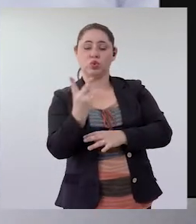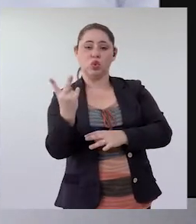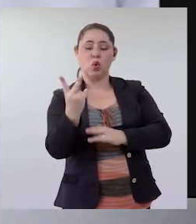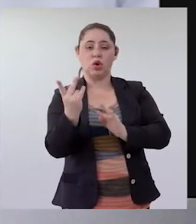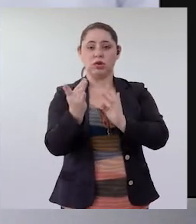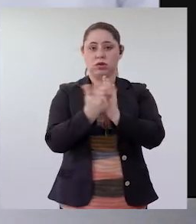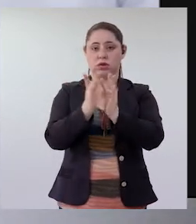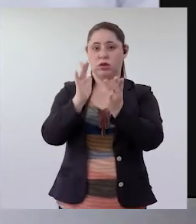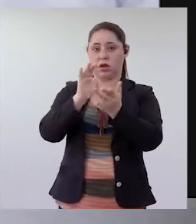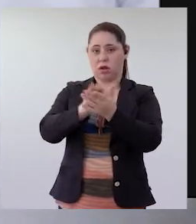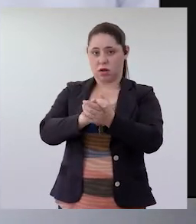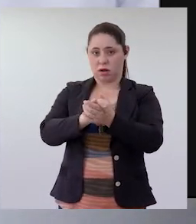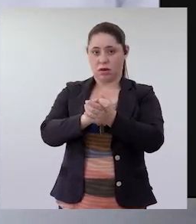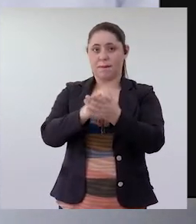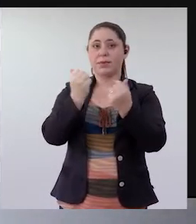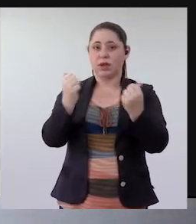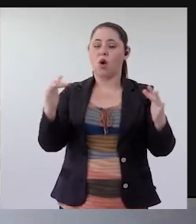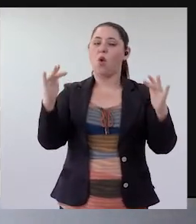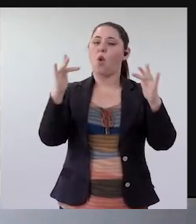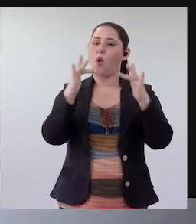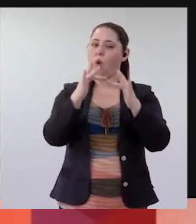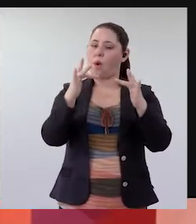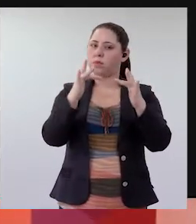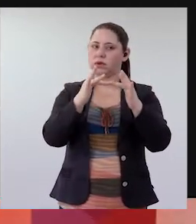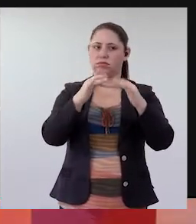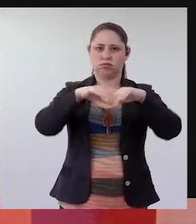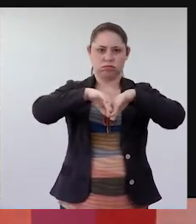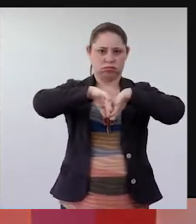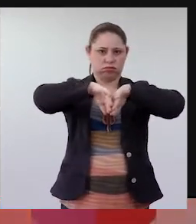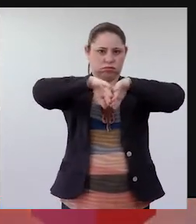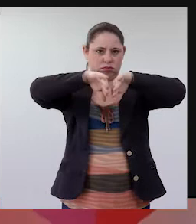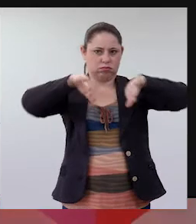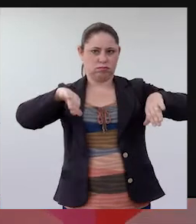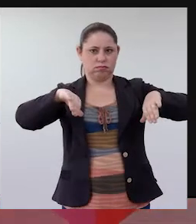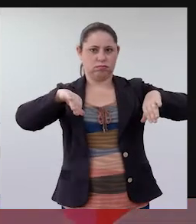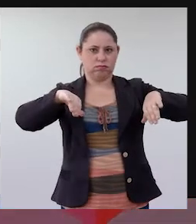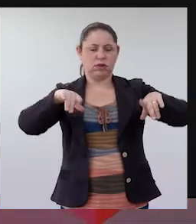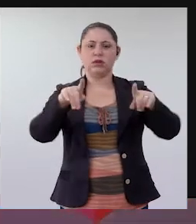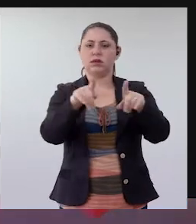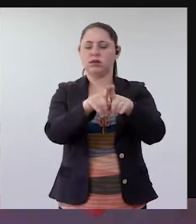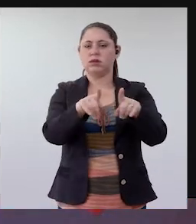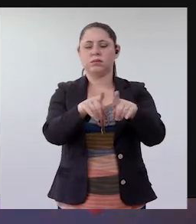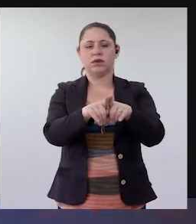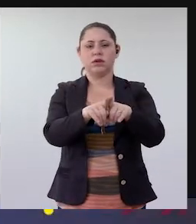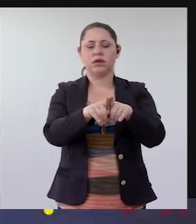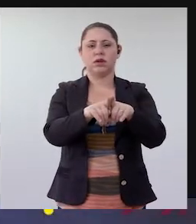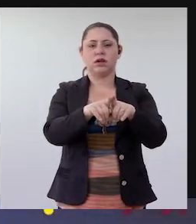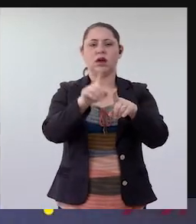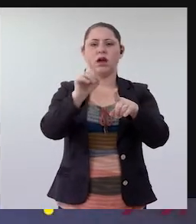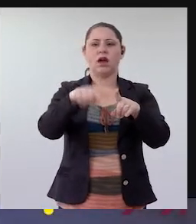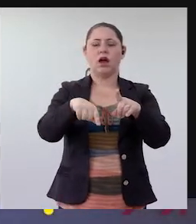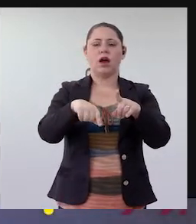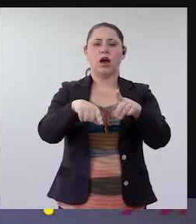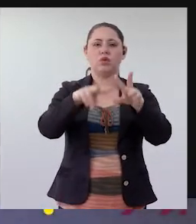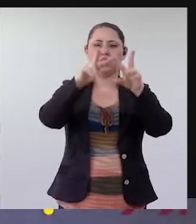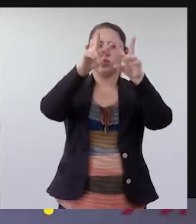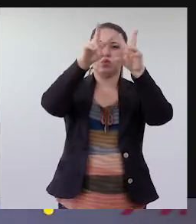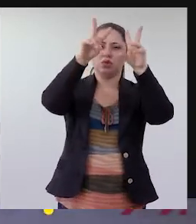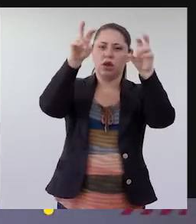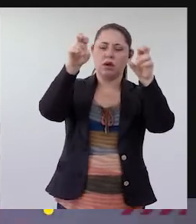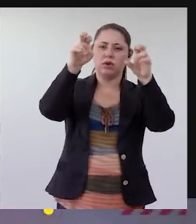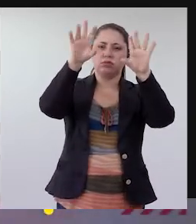o ex-casal precisa estar de acordo, seja em relação ao divórcio, seja em relação aos temas,